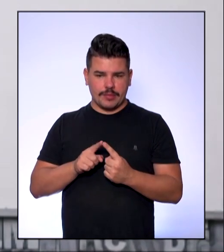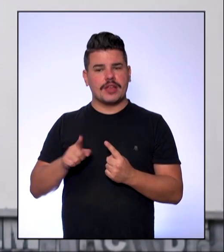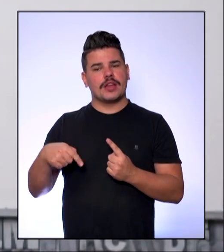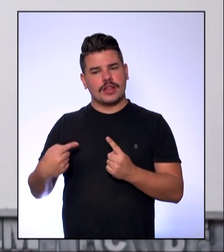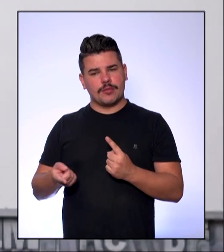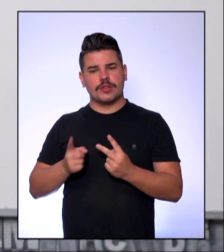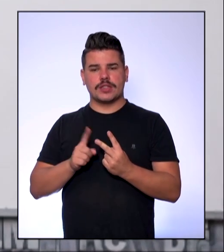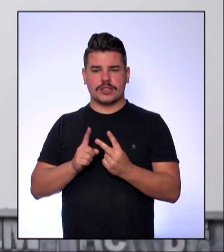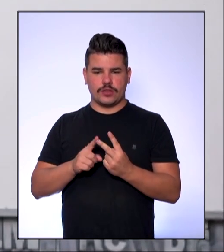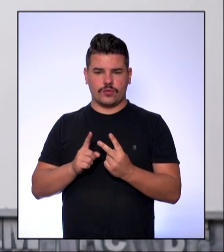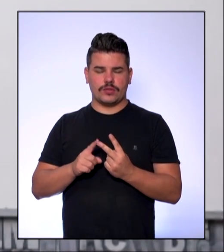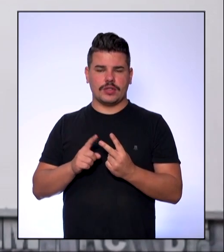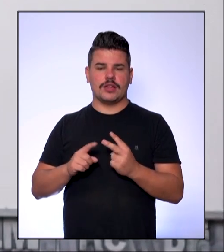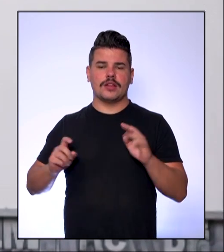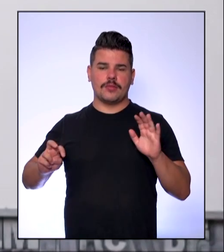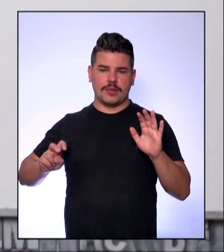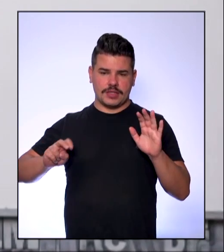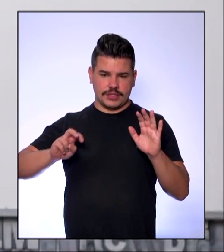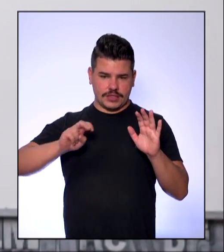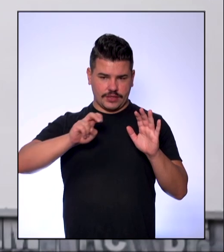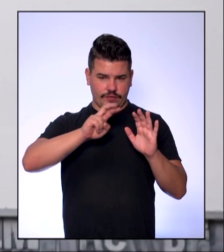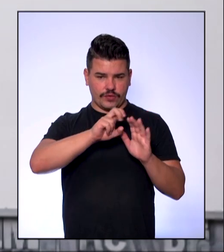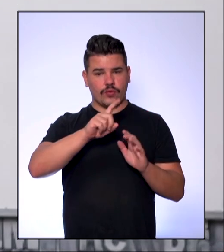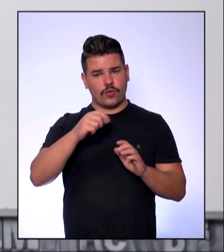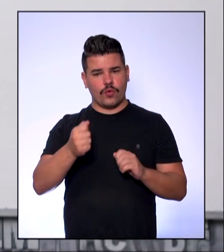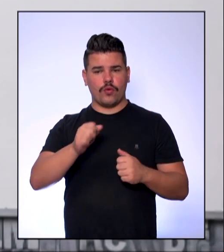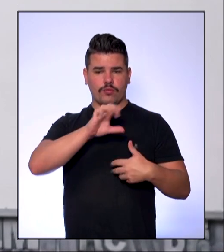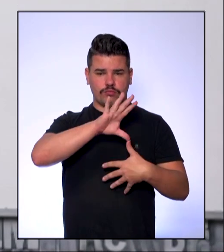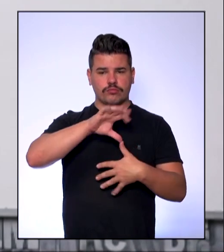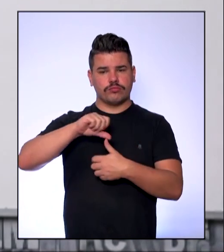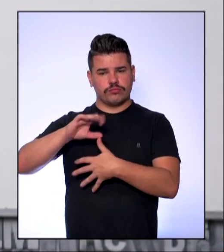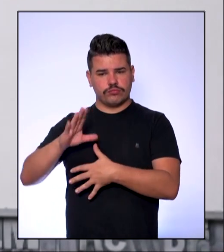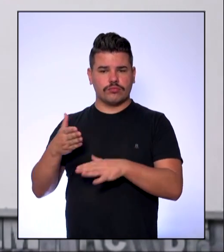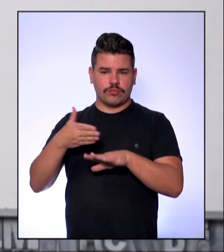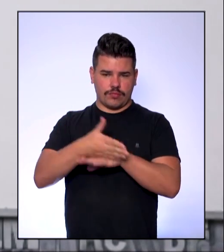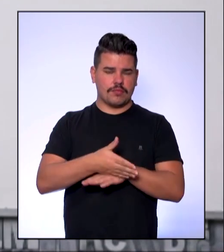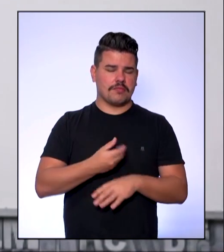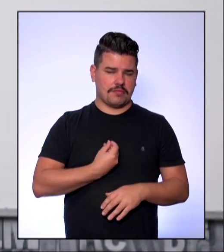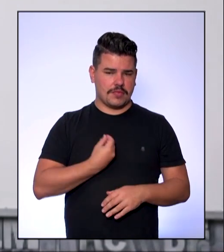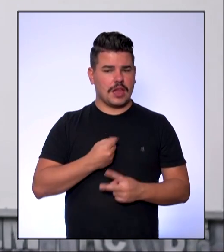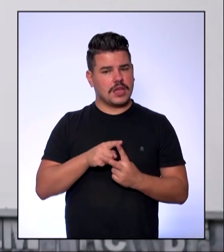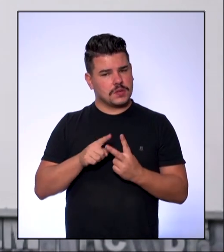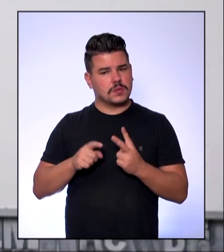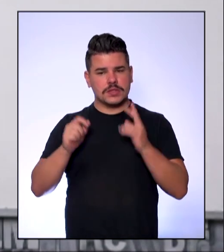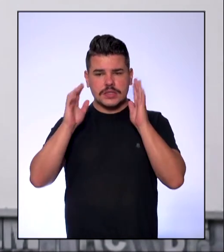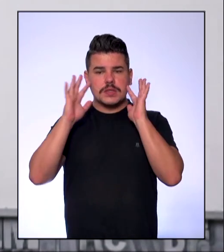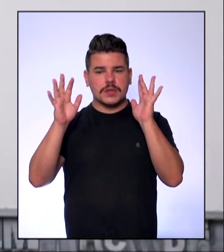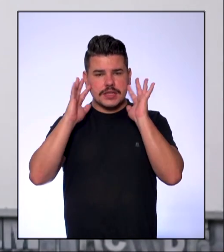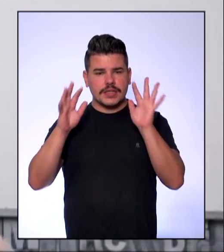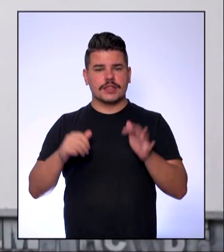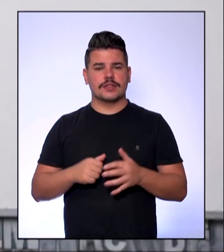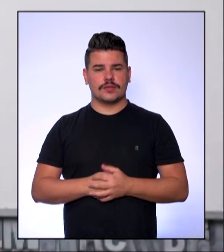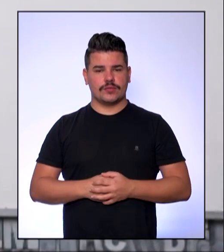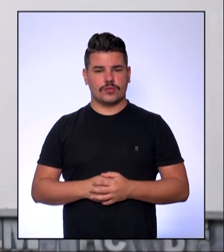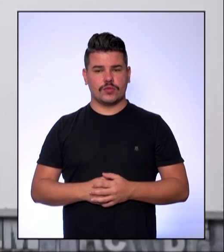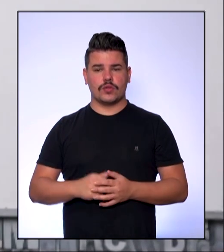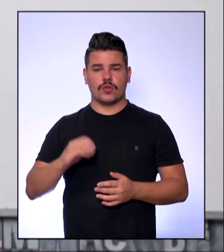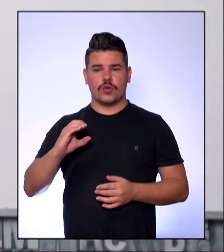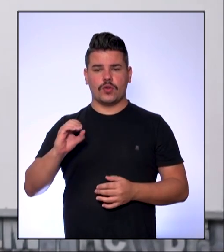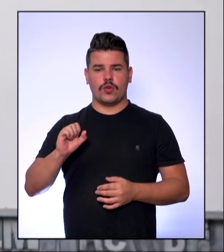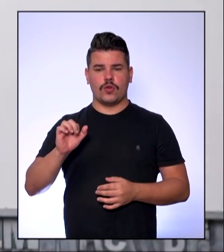pelo Pacífico. Eduardo pergunta, os corsários passaram pelo Brasil? Os